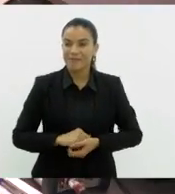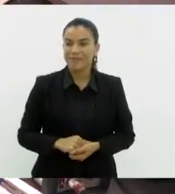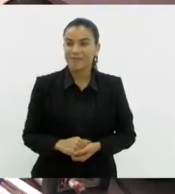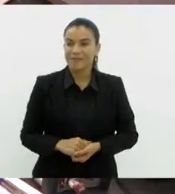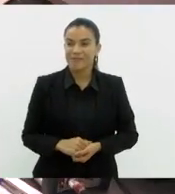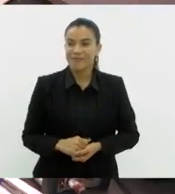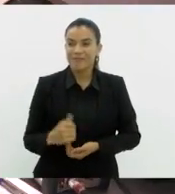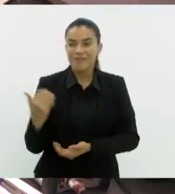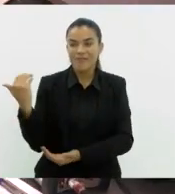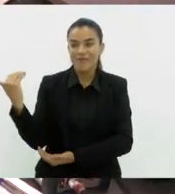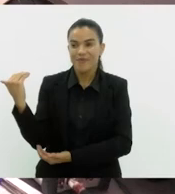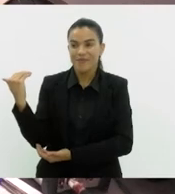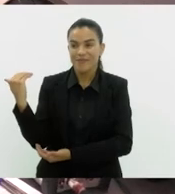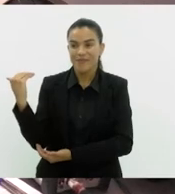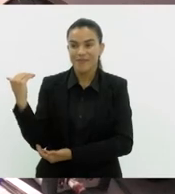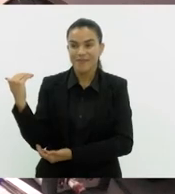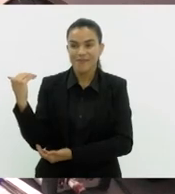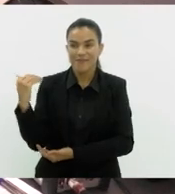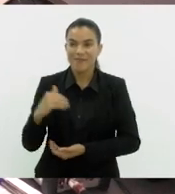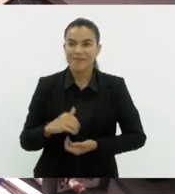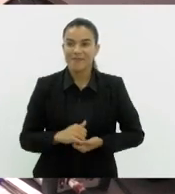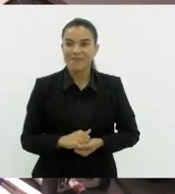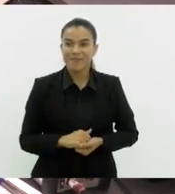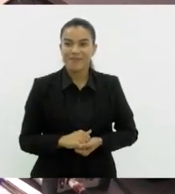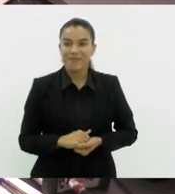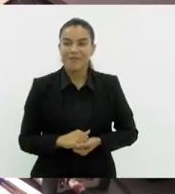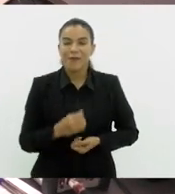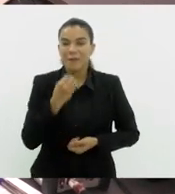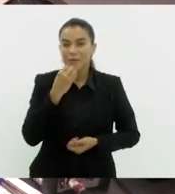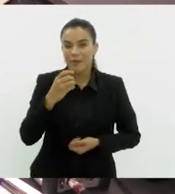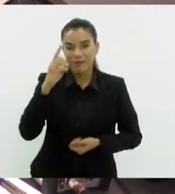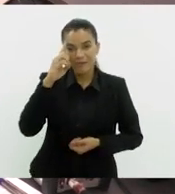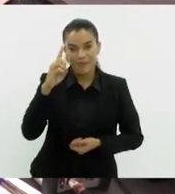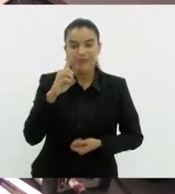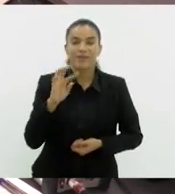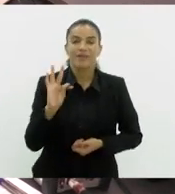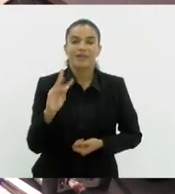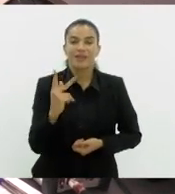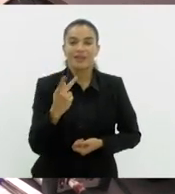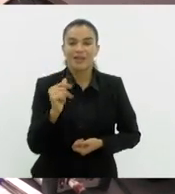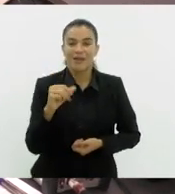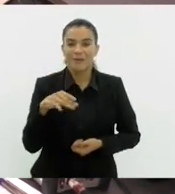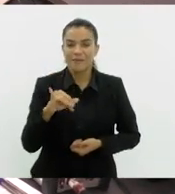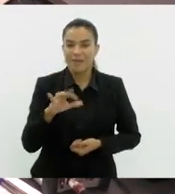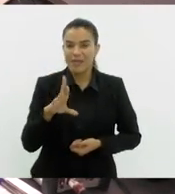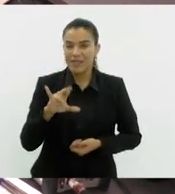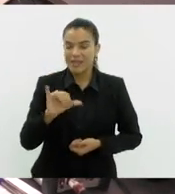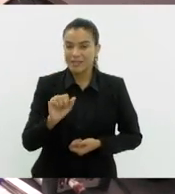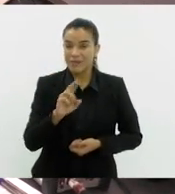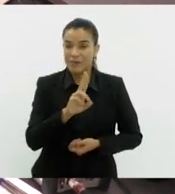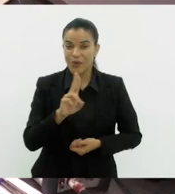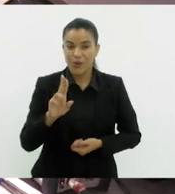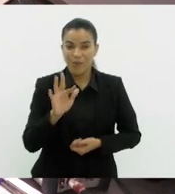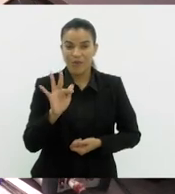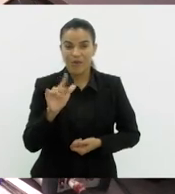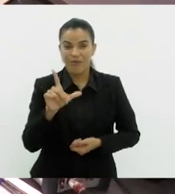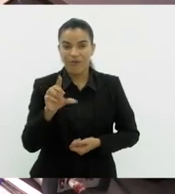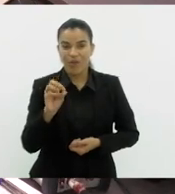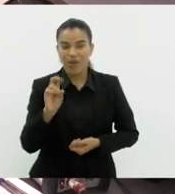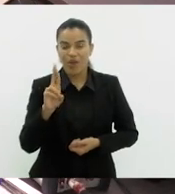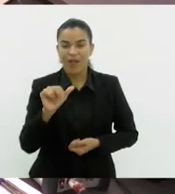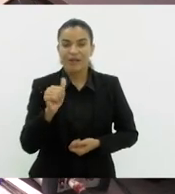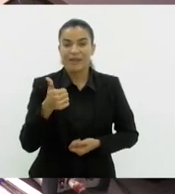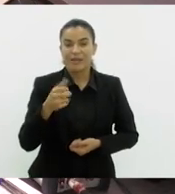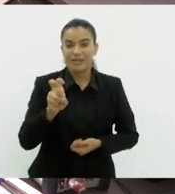Fala o nome da bebê também. Bom dia. Meu nome é Tamires. Essa é a Flora, minha filha de 15